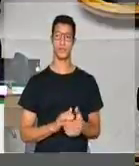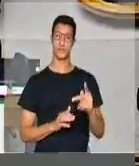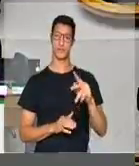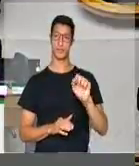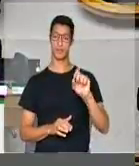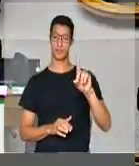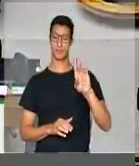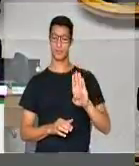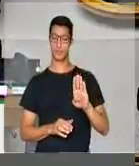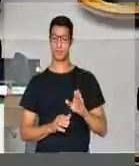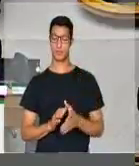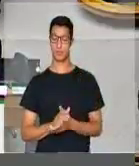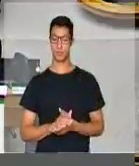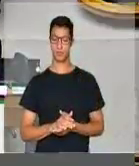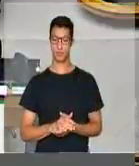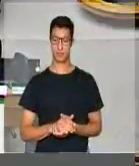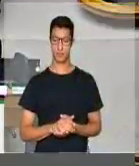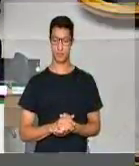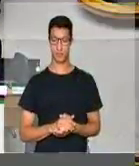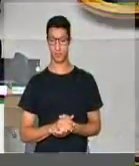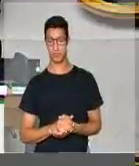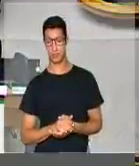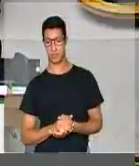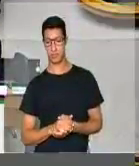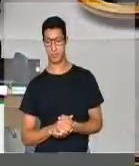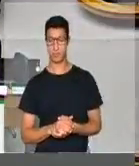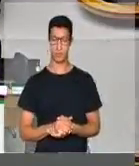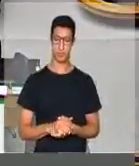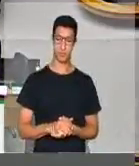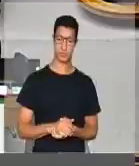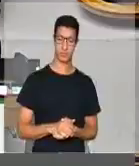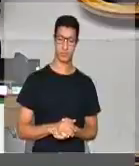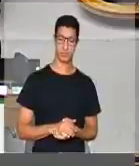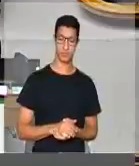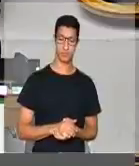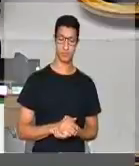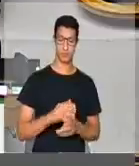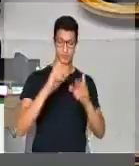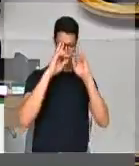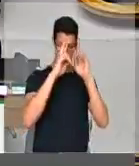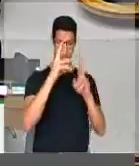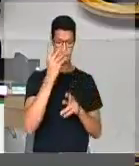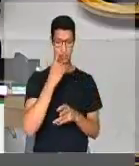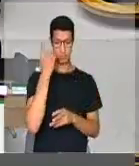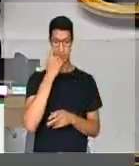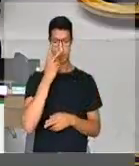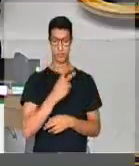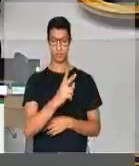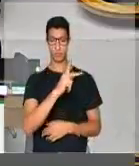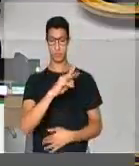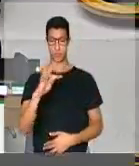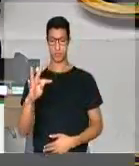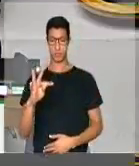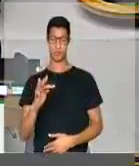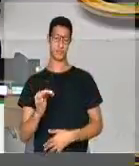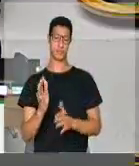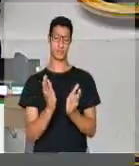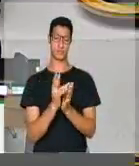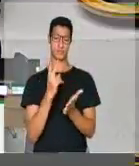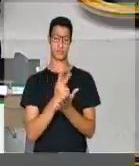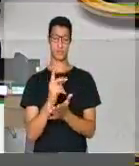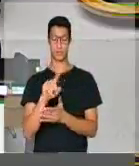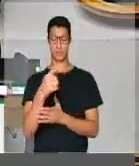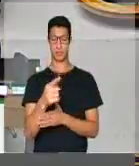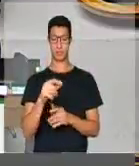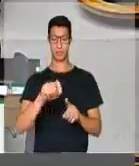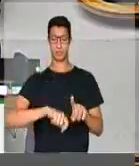PSDB. PSDB. Senhor presidente, eu até respeito os deputados que se mantêm no PT, mesmo depois